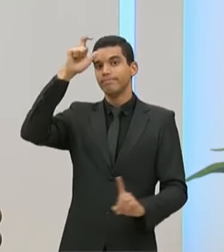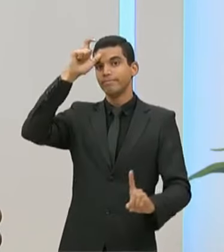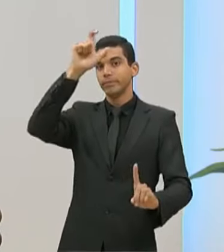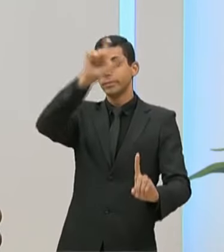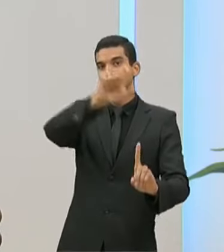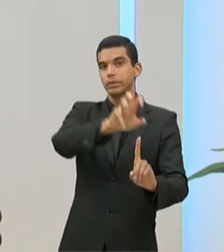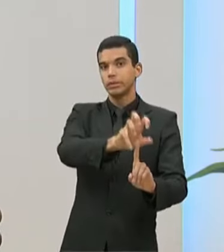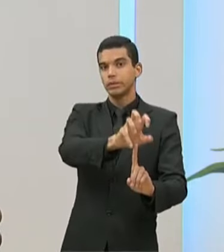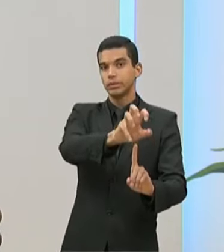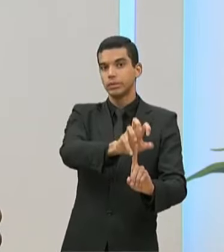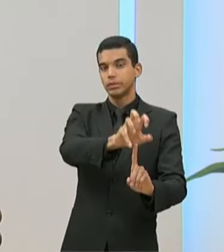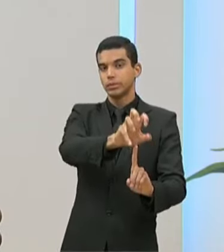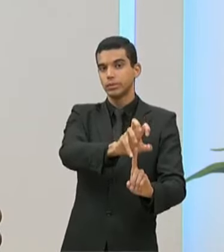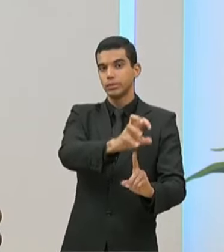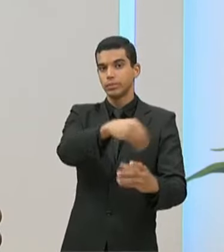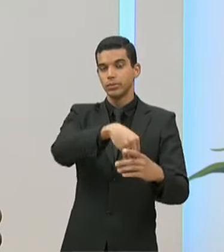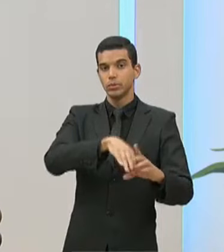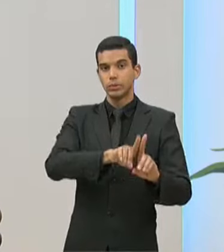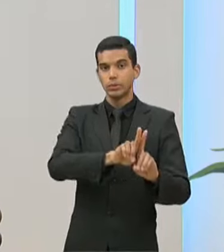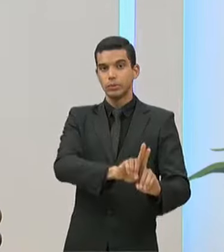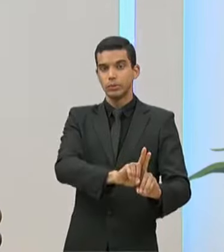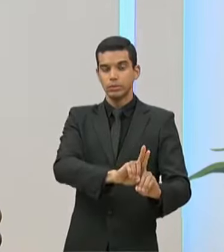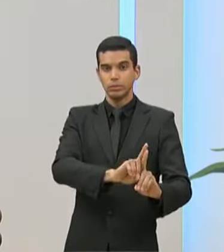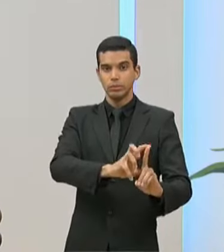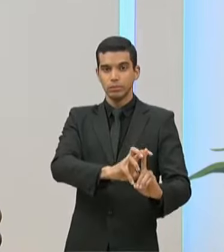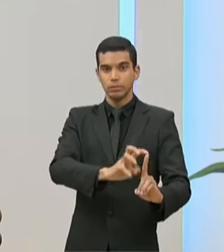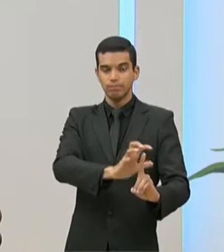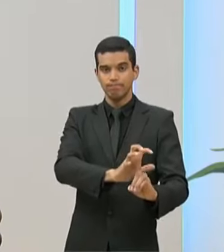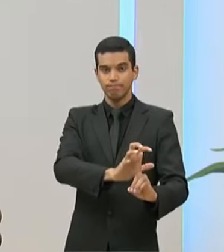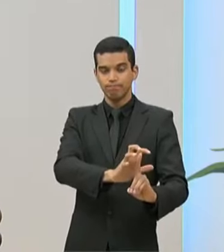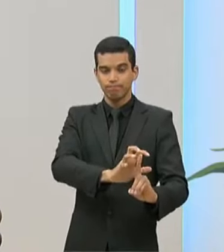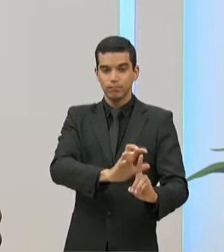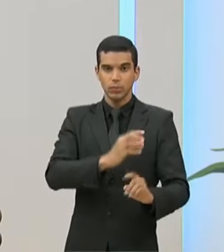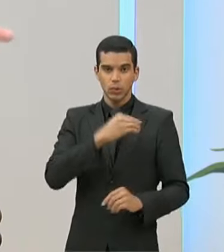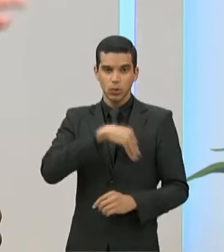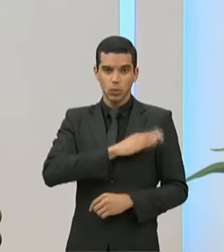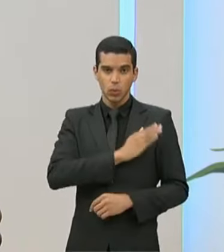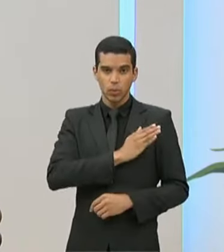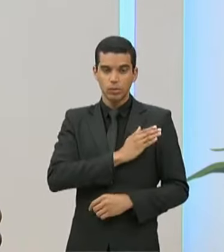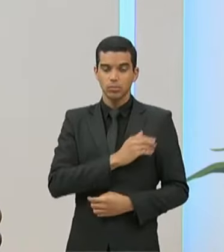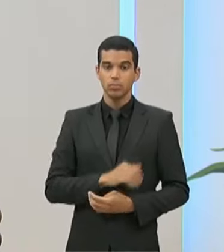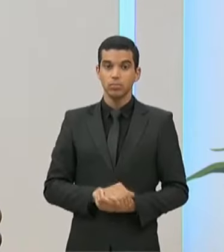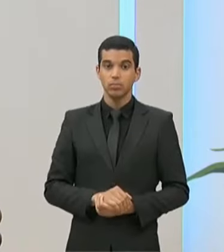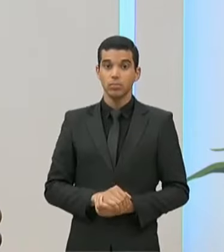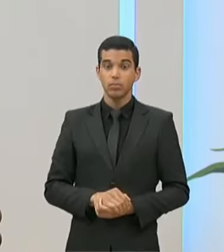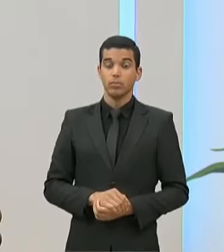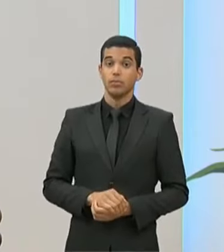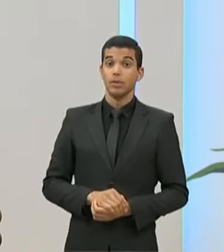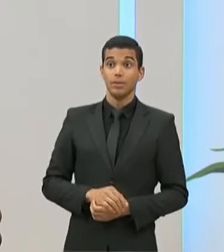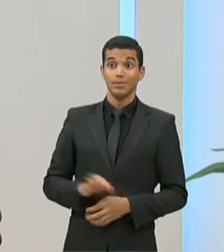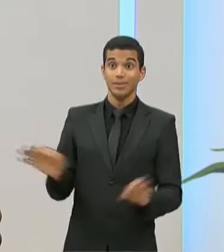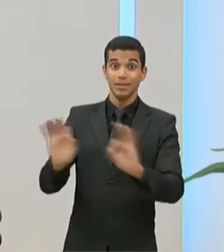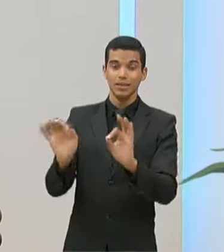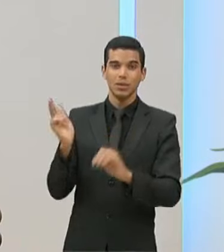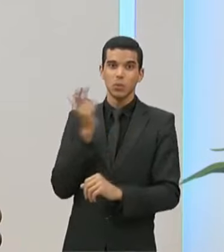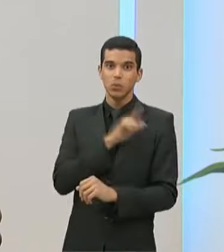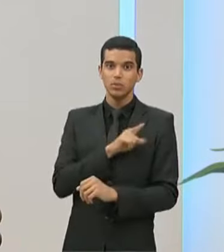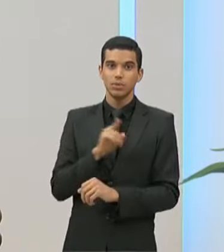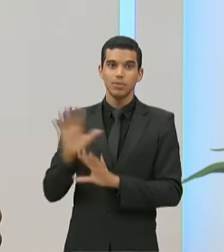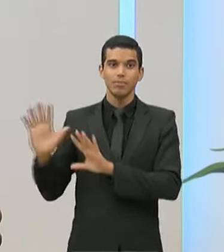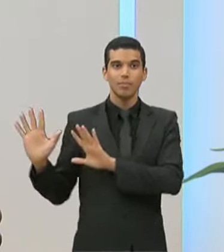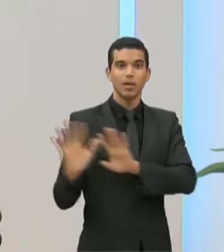a possessão era tamanha que ninguém conseguia aprisioná-lo, porque